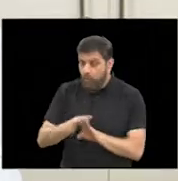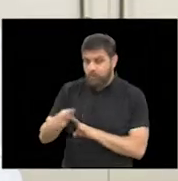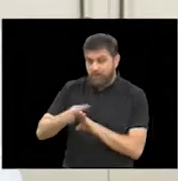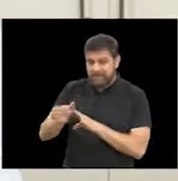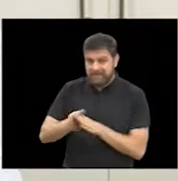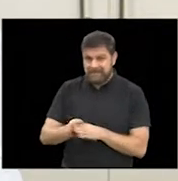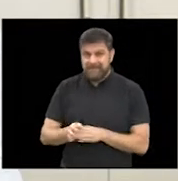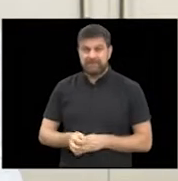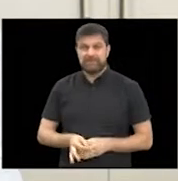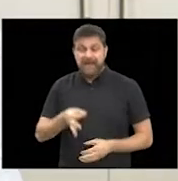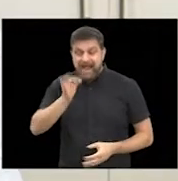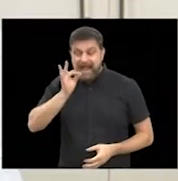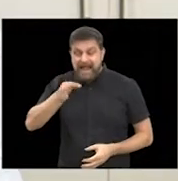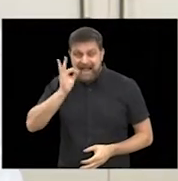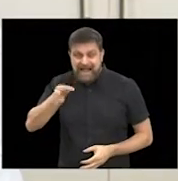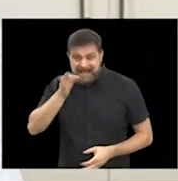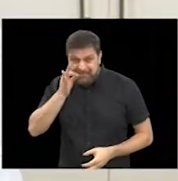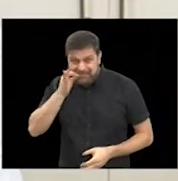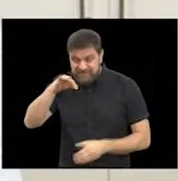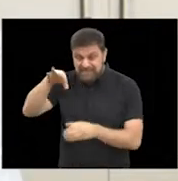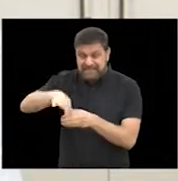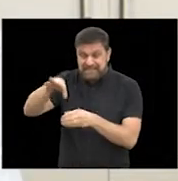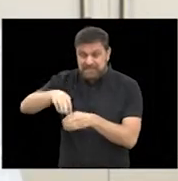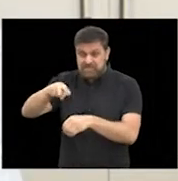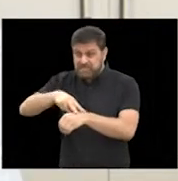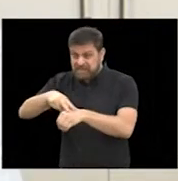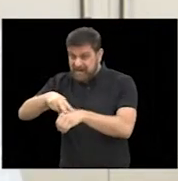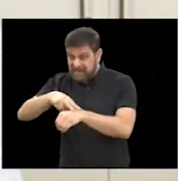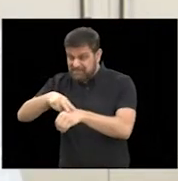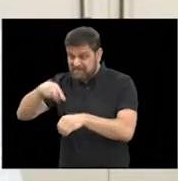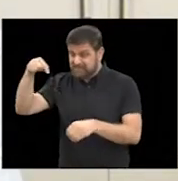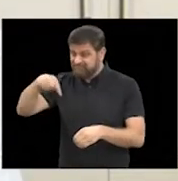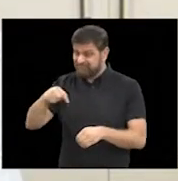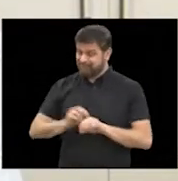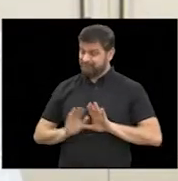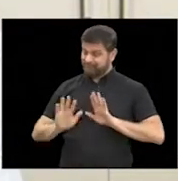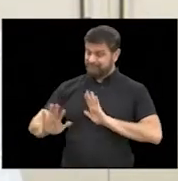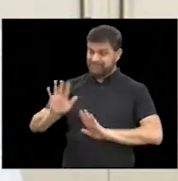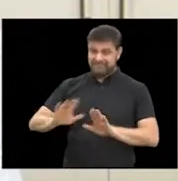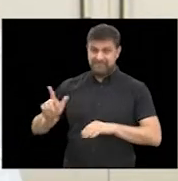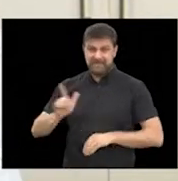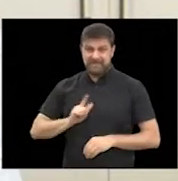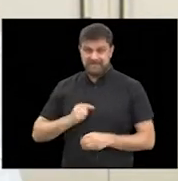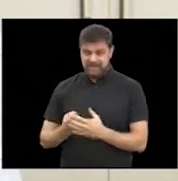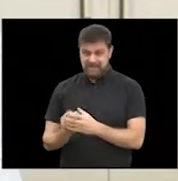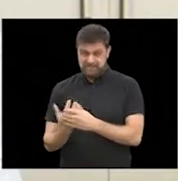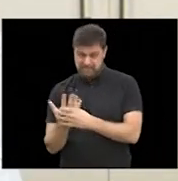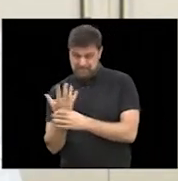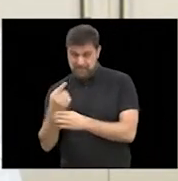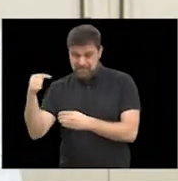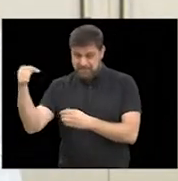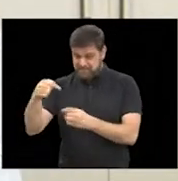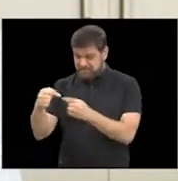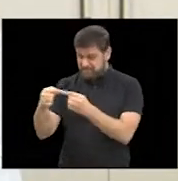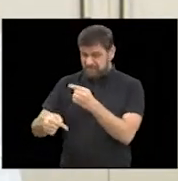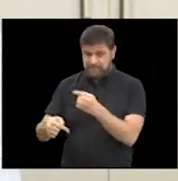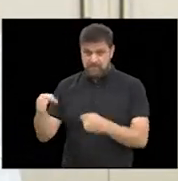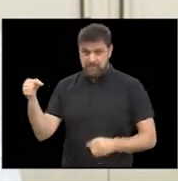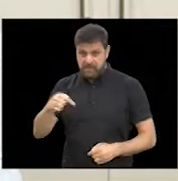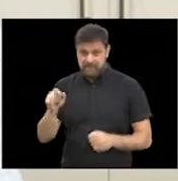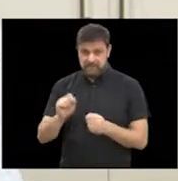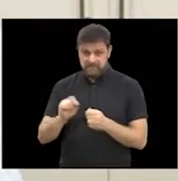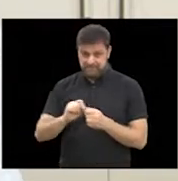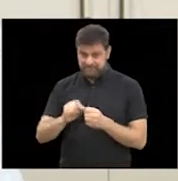chás como chá preto, chá verde, chá amarelo. Esses chás são de uma planta chamada Camellia sinensis. São riquíssimos